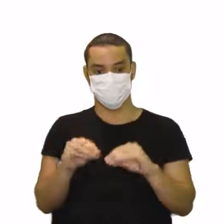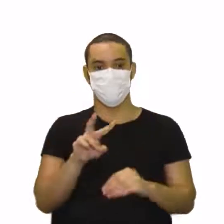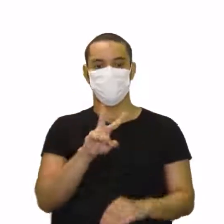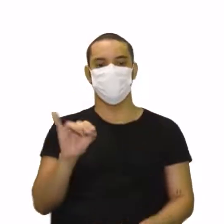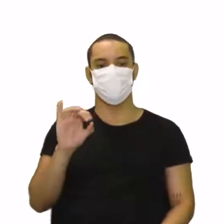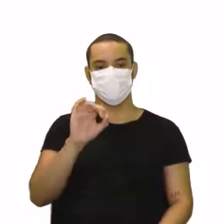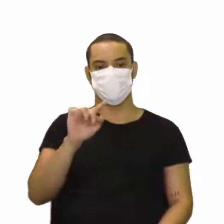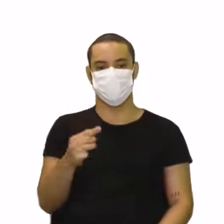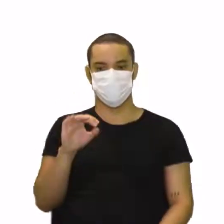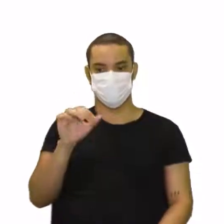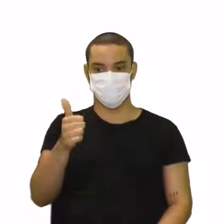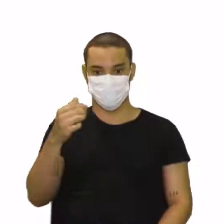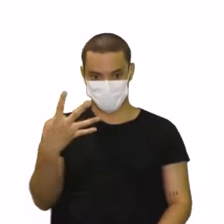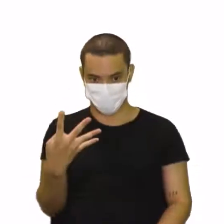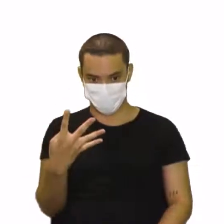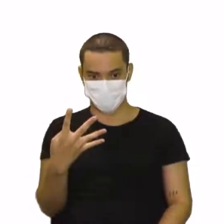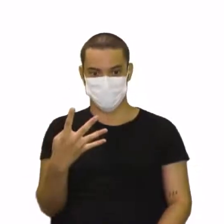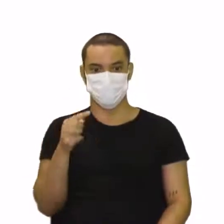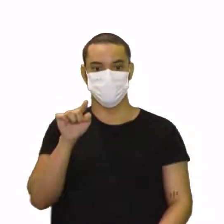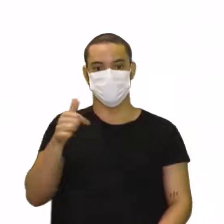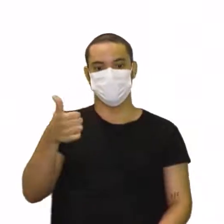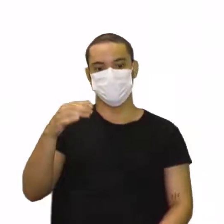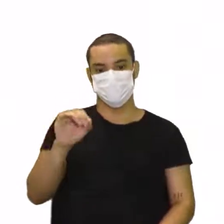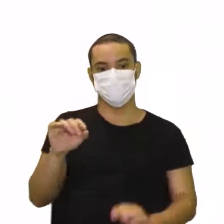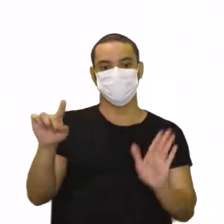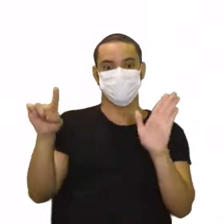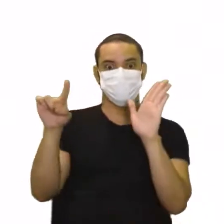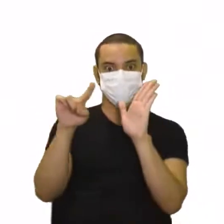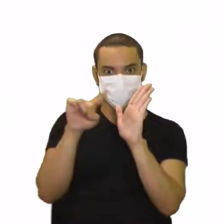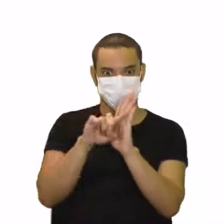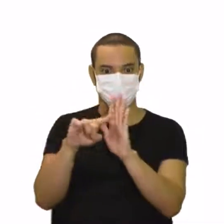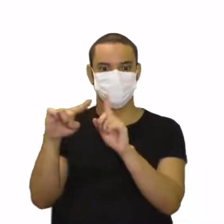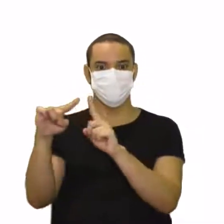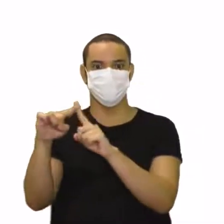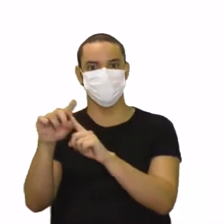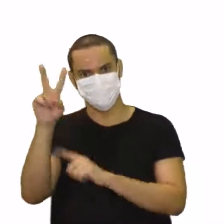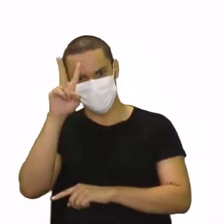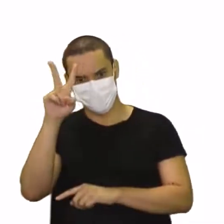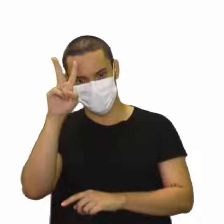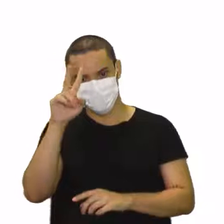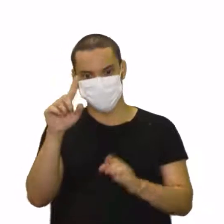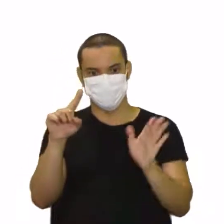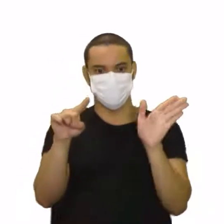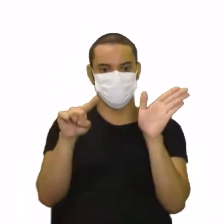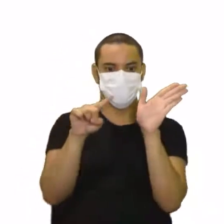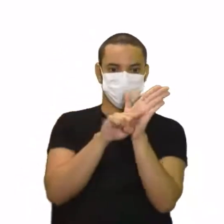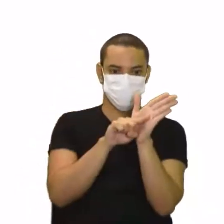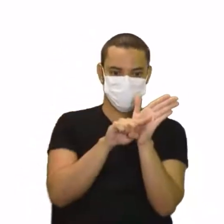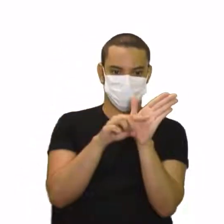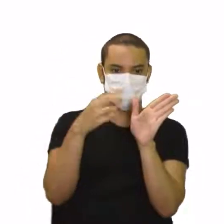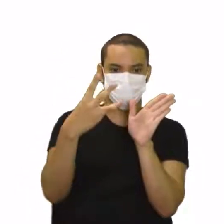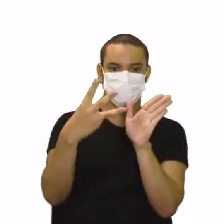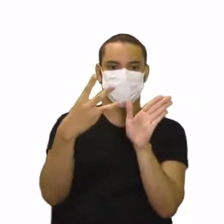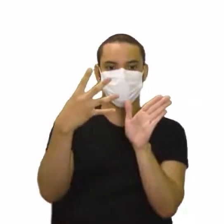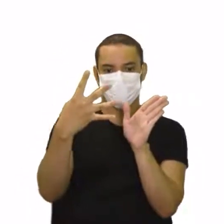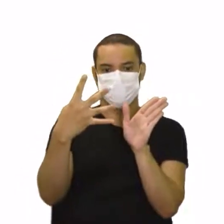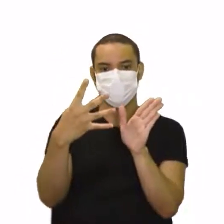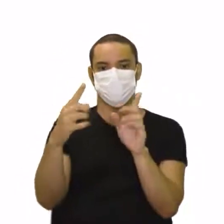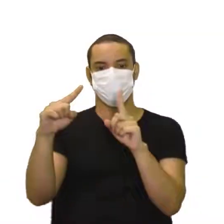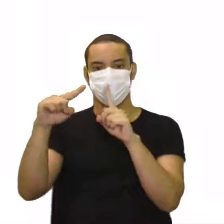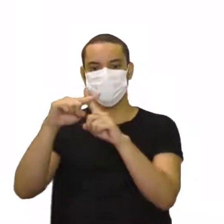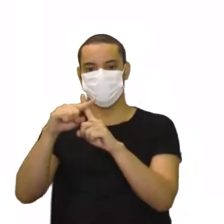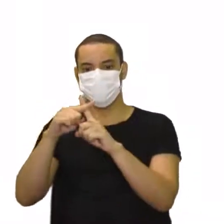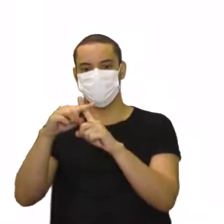Divisão, repete-se a base, subtrai os expoentes. Mas como assim, professor? Está positivo. Porque você tem que